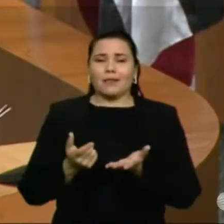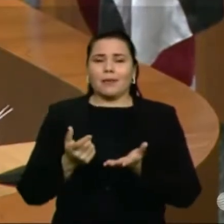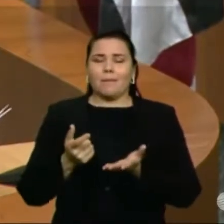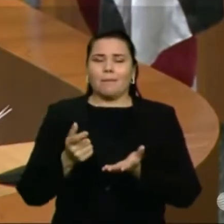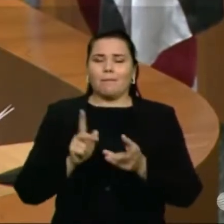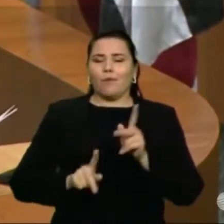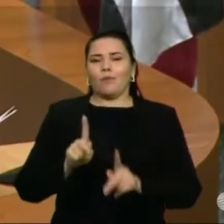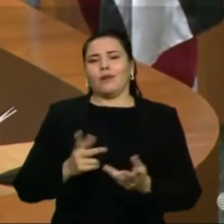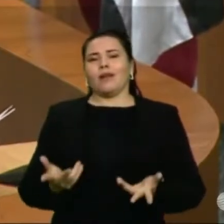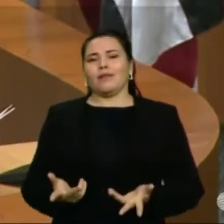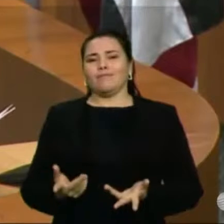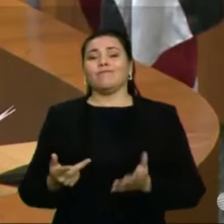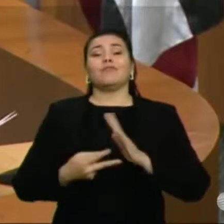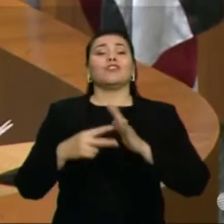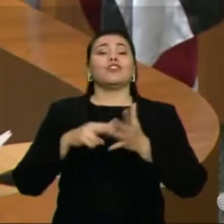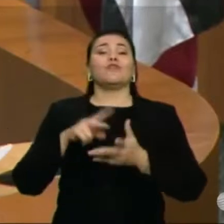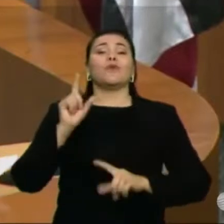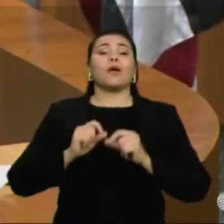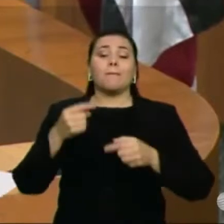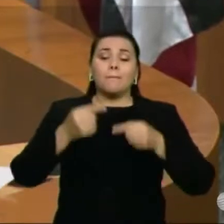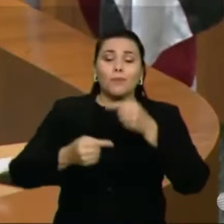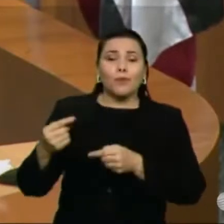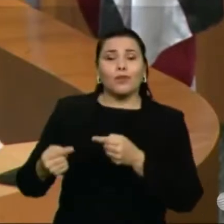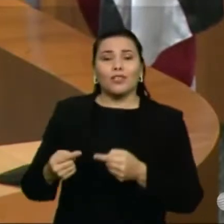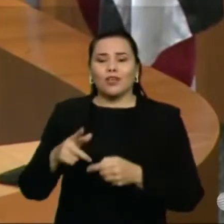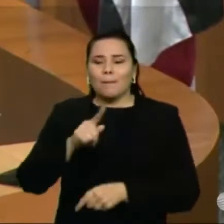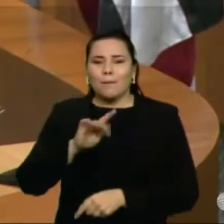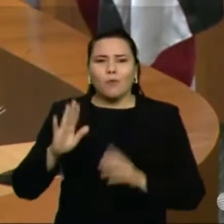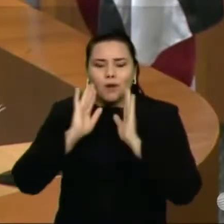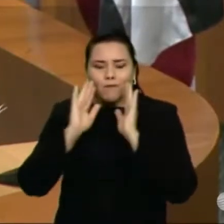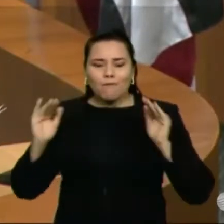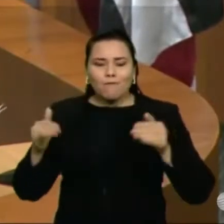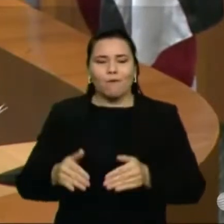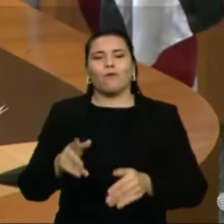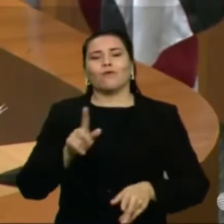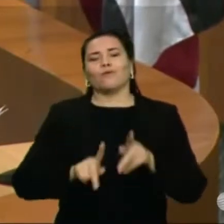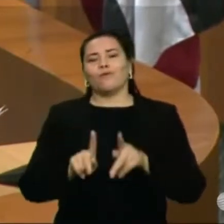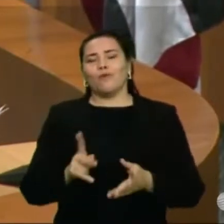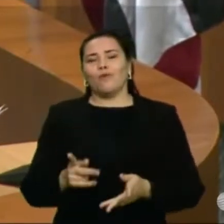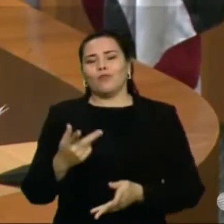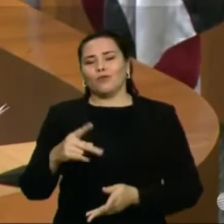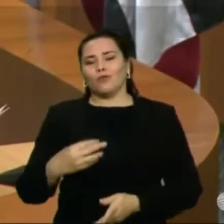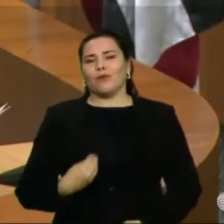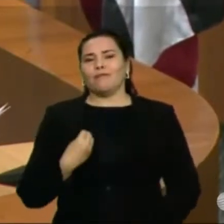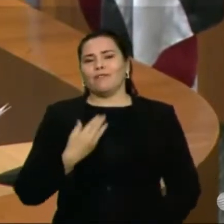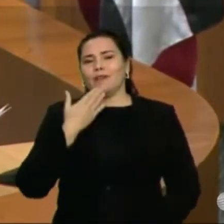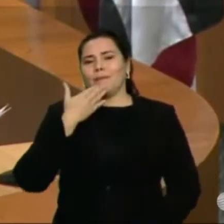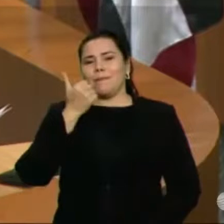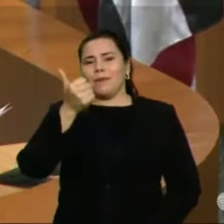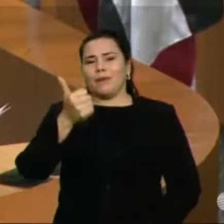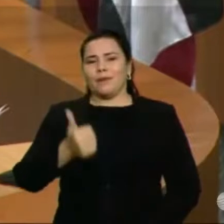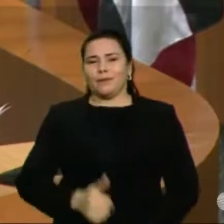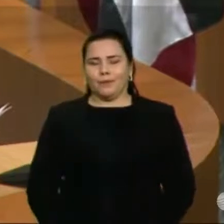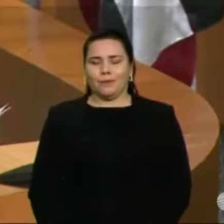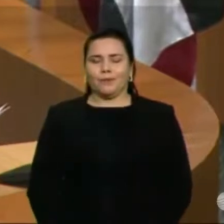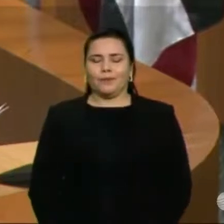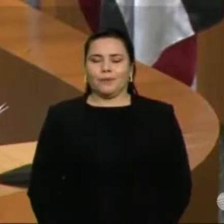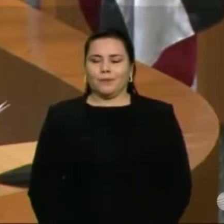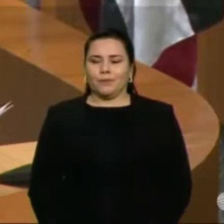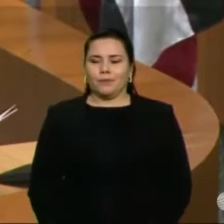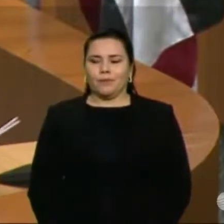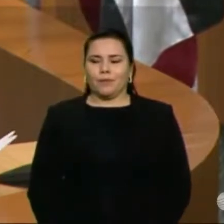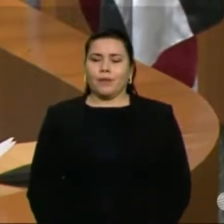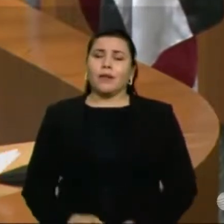É política pública voltada para o que mais importa, o bem-estar do nosso povo. Mais do que